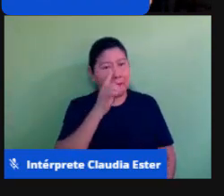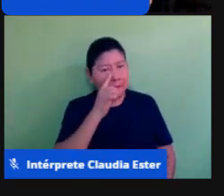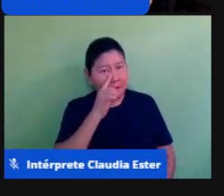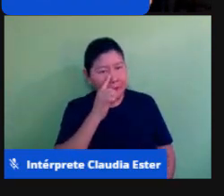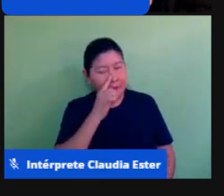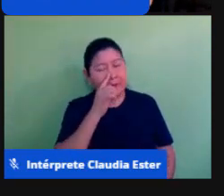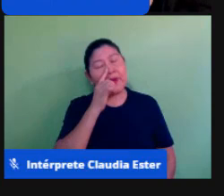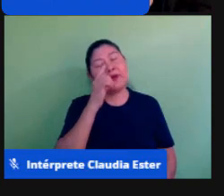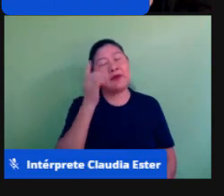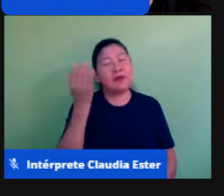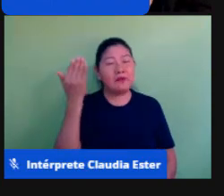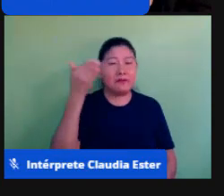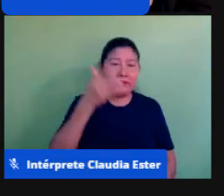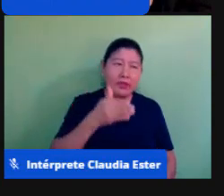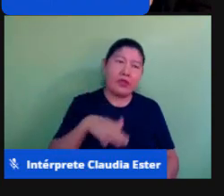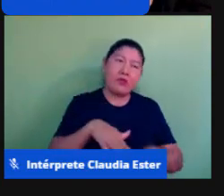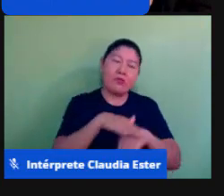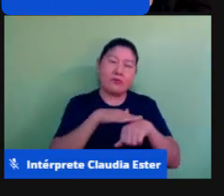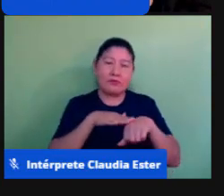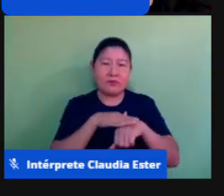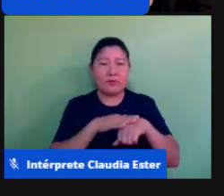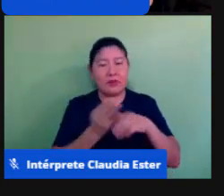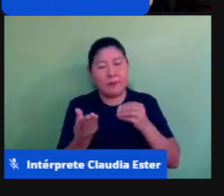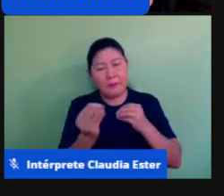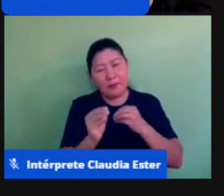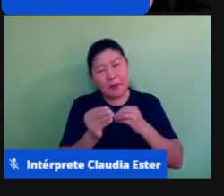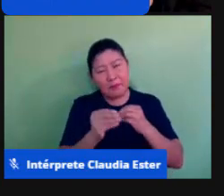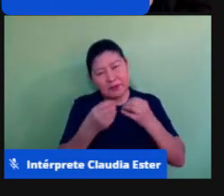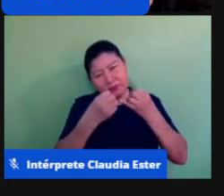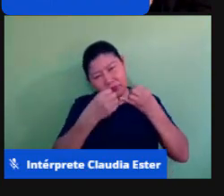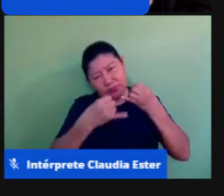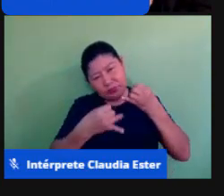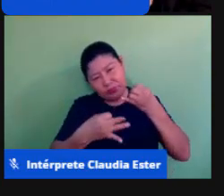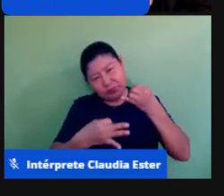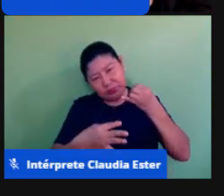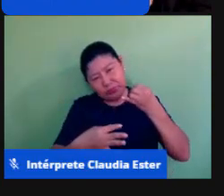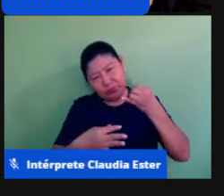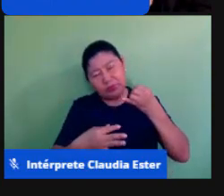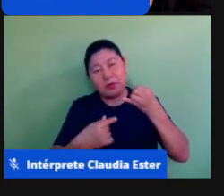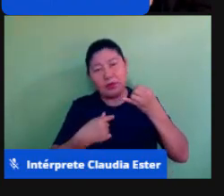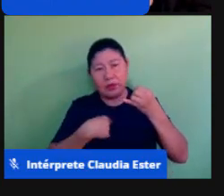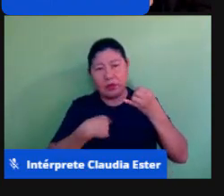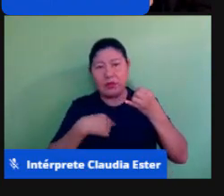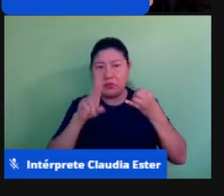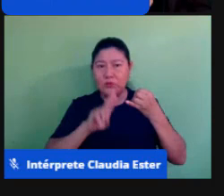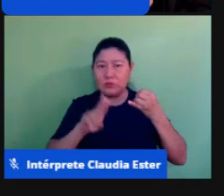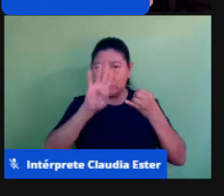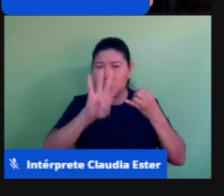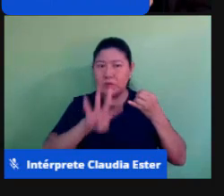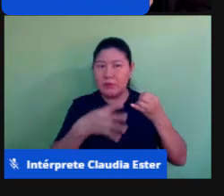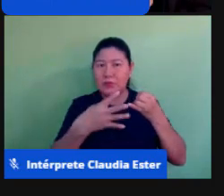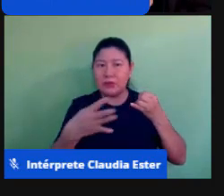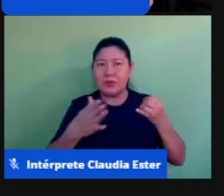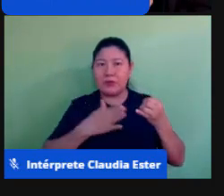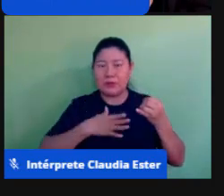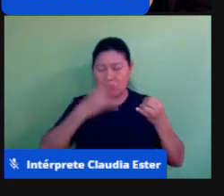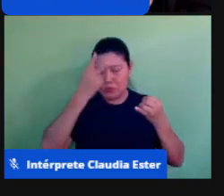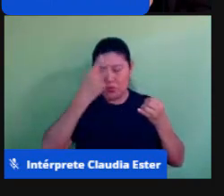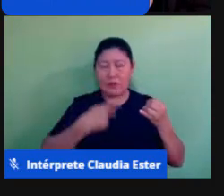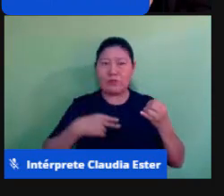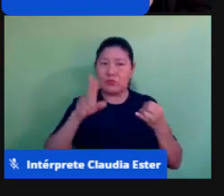contato, preencheu aqui, ok. Essa planilha eu desenvolvi para o meu uso, para